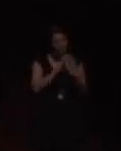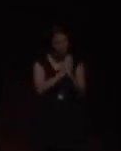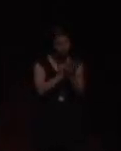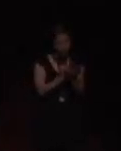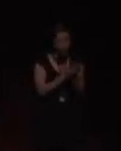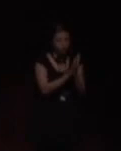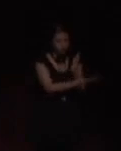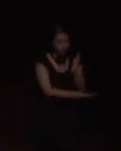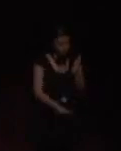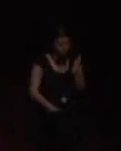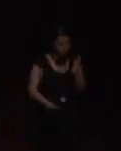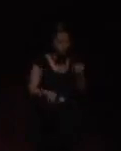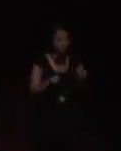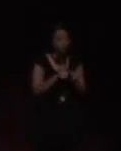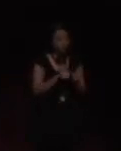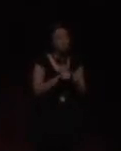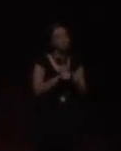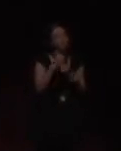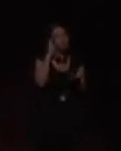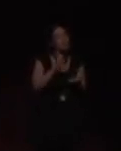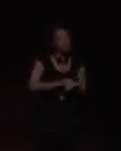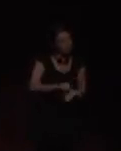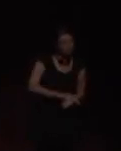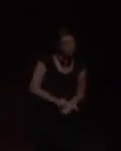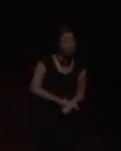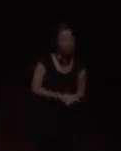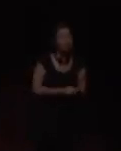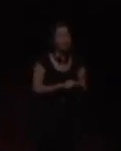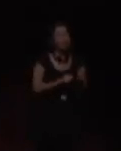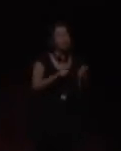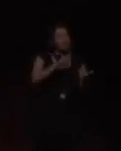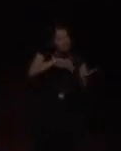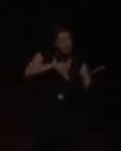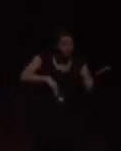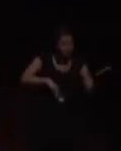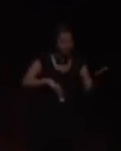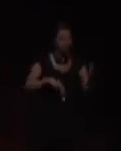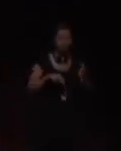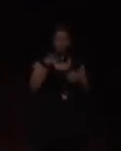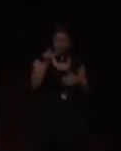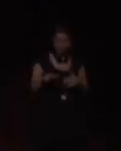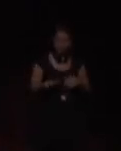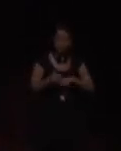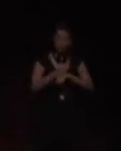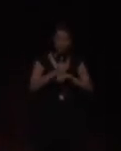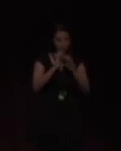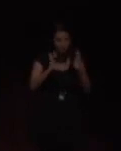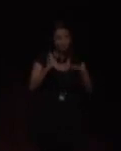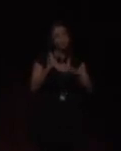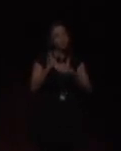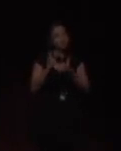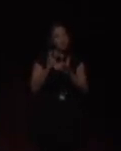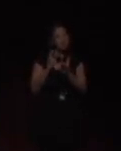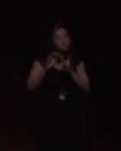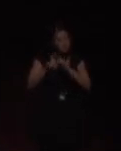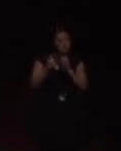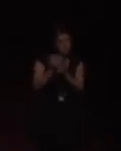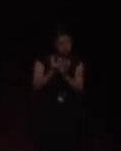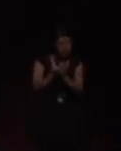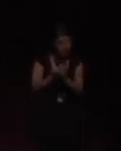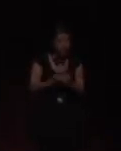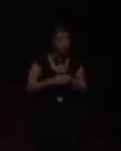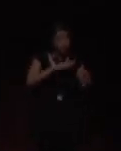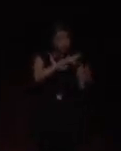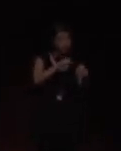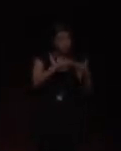e autora de Um Pájaro de Aire na Formação de los Bibliotecários e a Leitura na Primeira Infância. Um Mundo Aberto, Cultura em Primeira